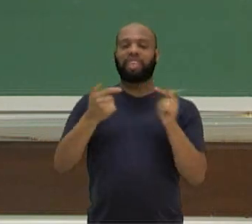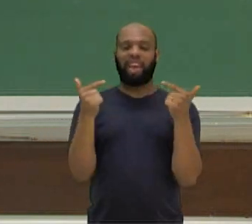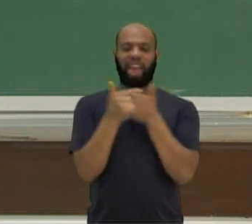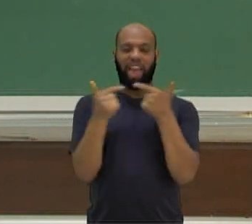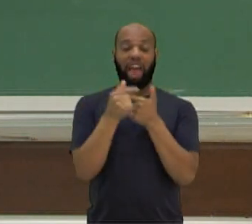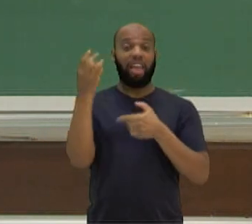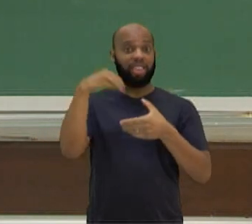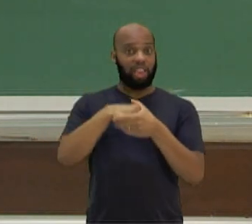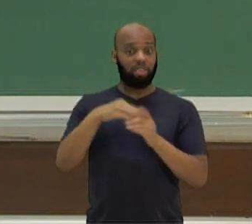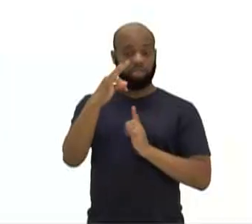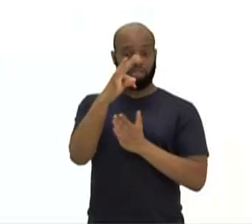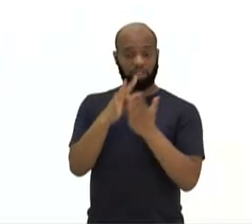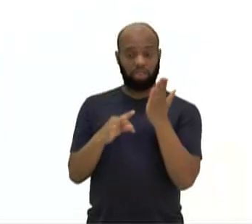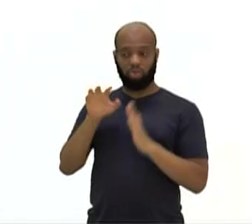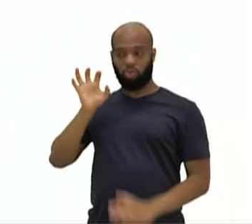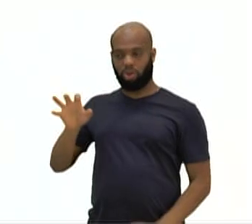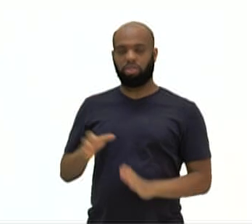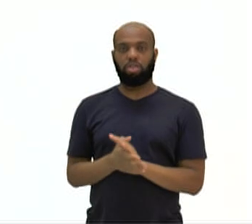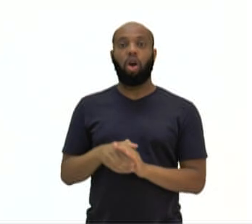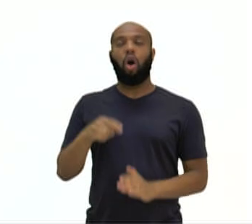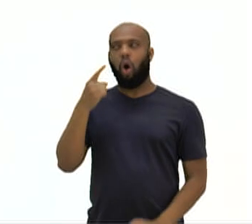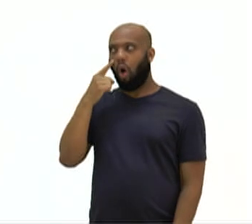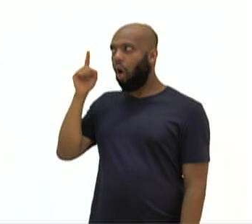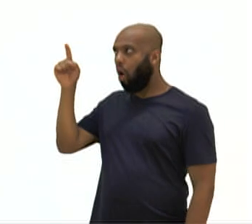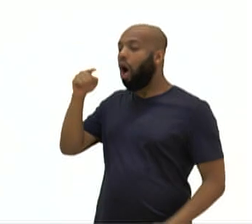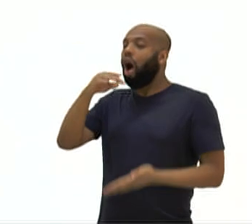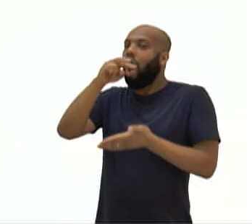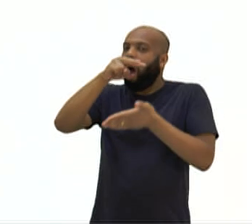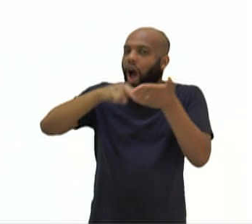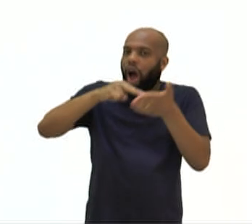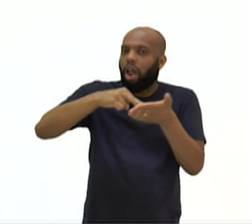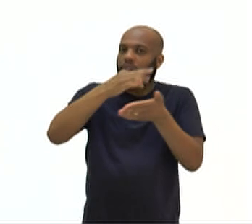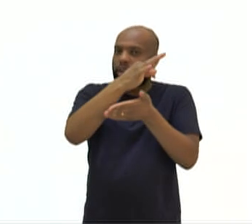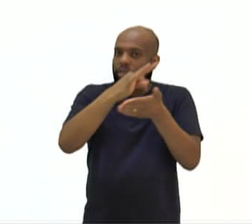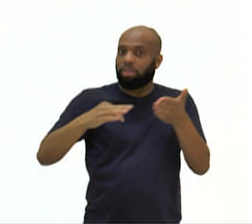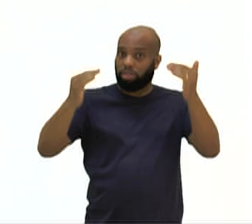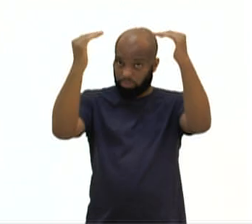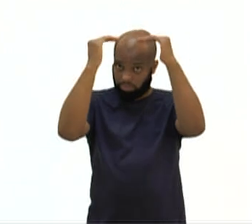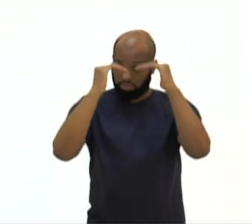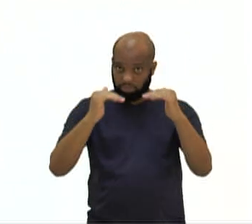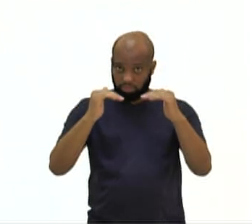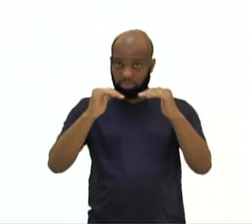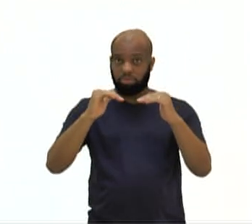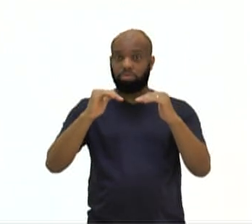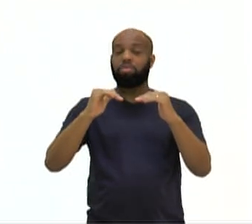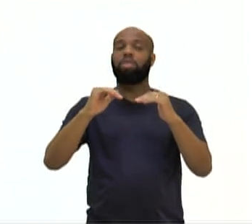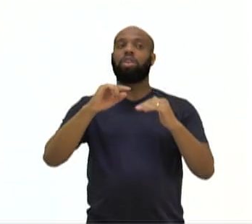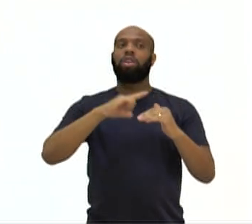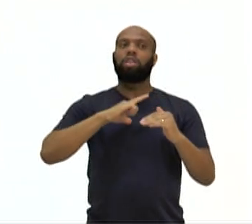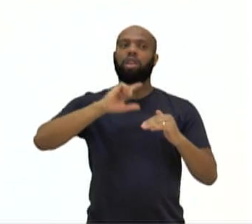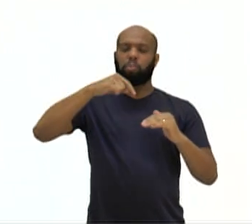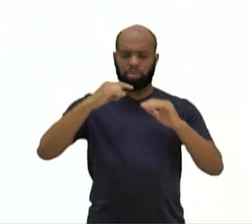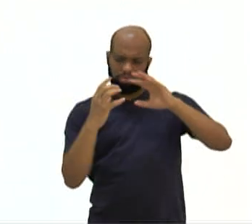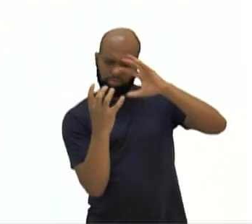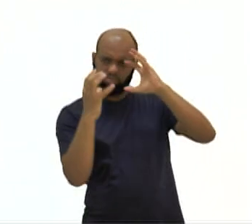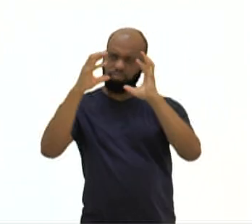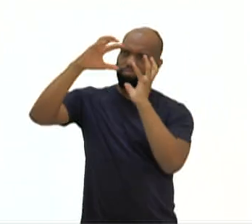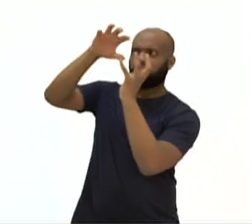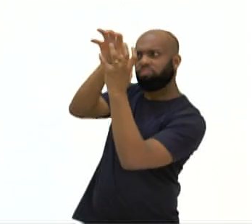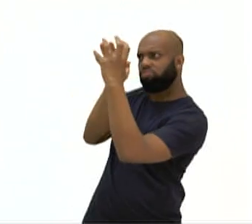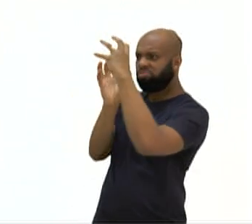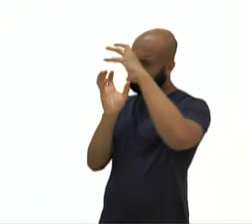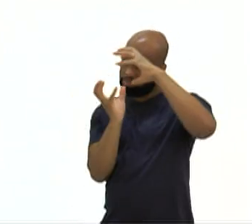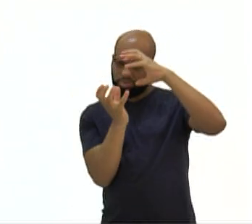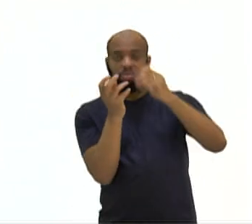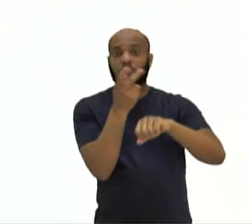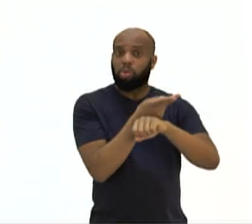crônica. Olhe lá. Leia o trecho abaixo da crônica, né? Depois começou a girar a bola à procura de alguma